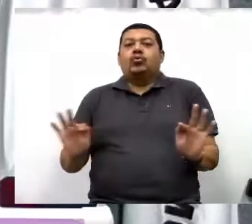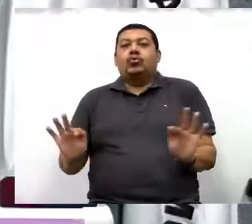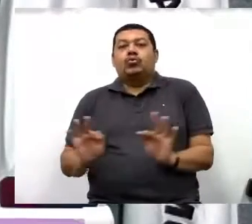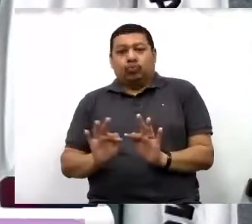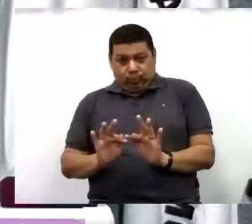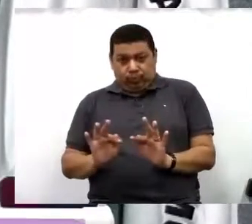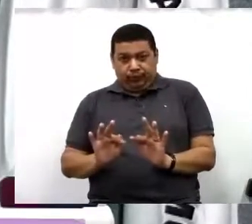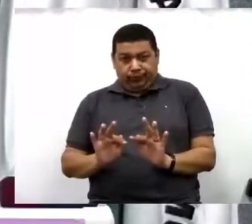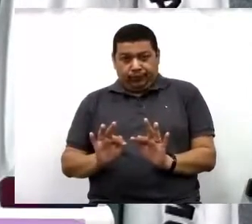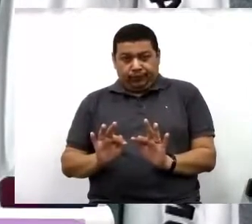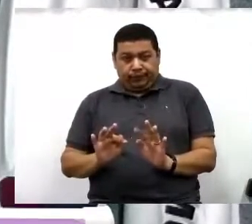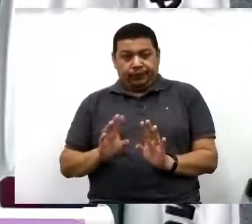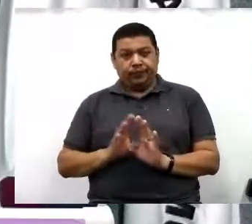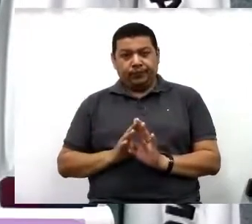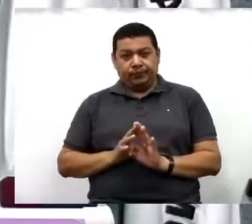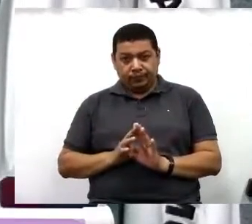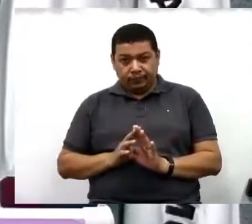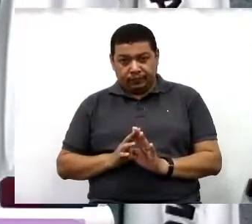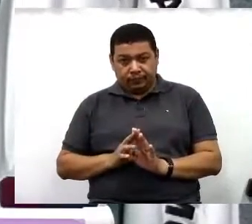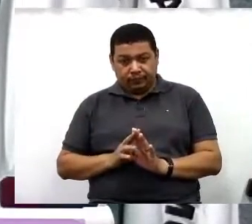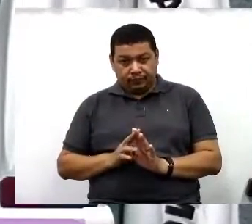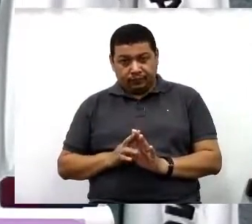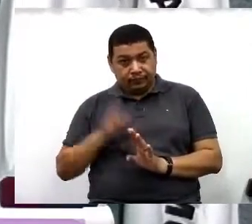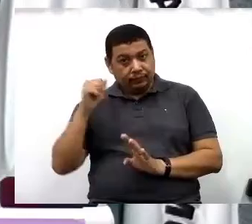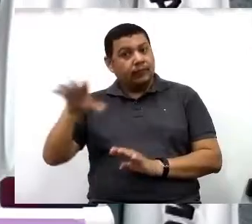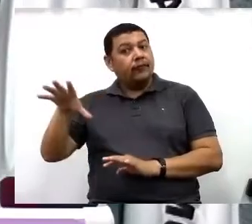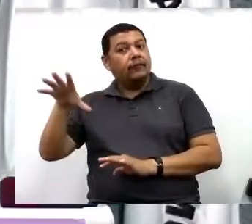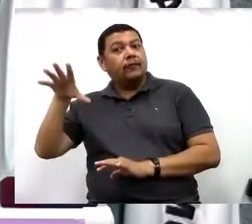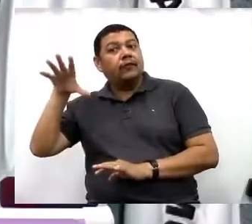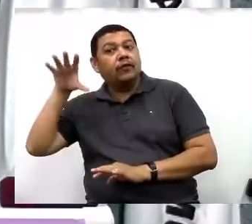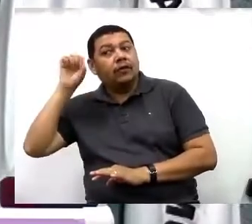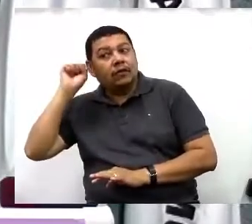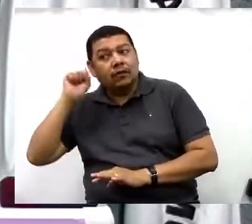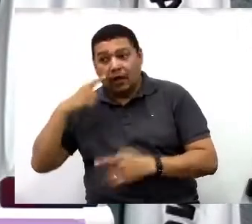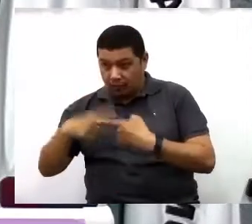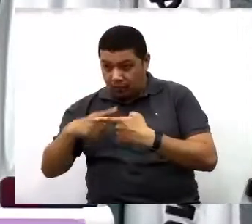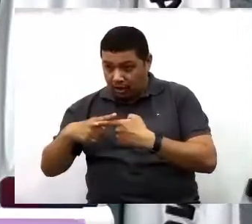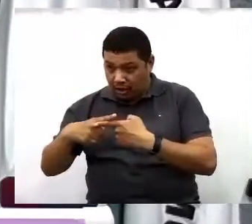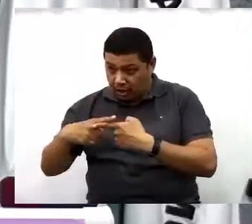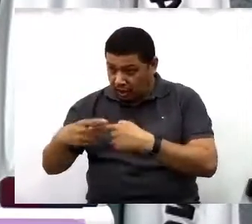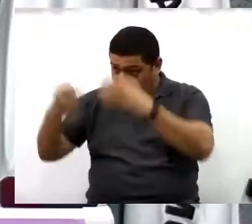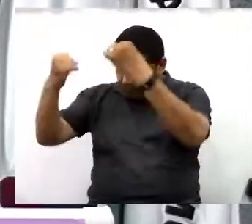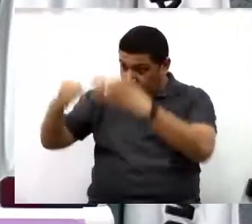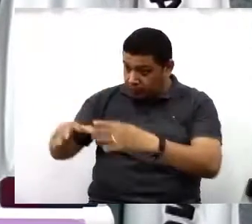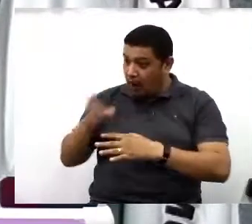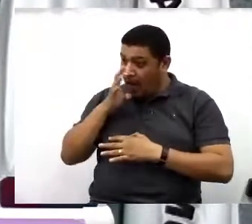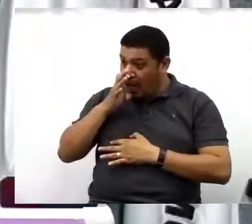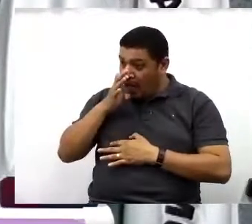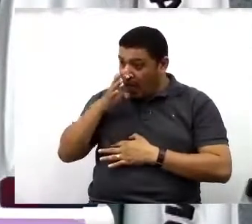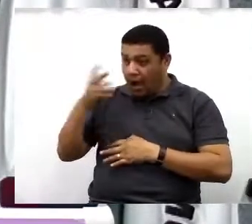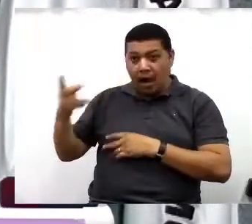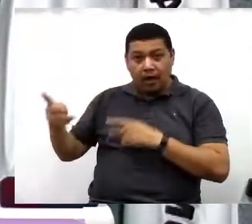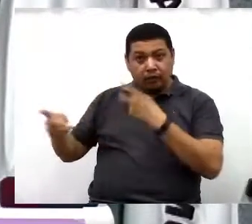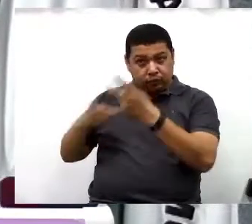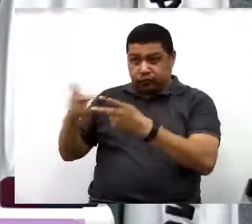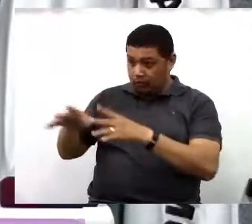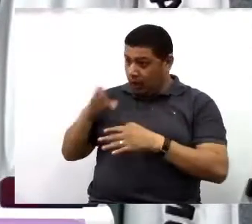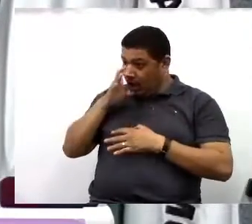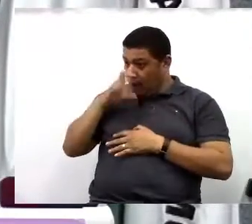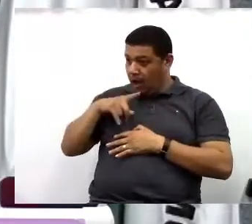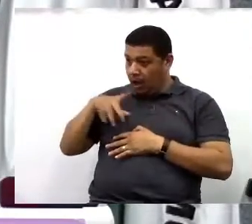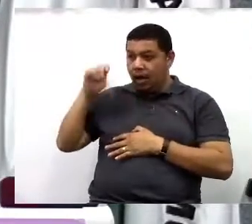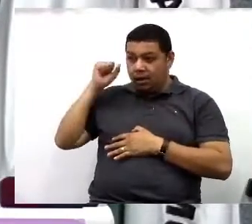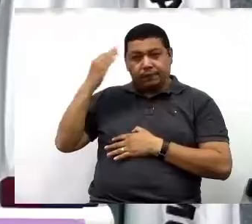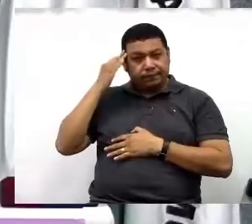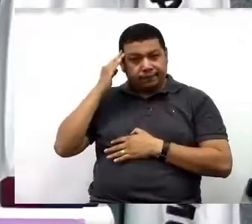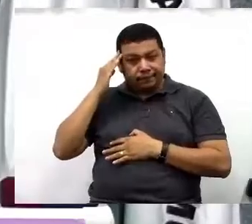esteja com teus ouvidos atento para ouvir as necessidades do povo cacoalense.